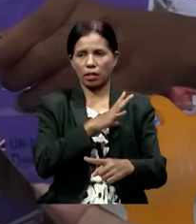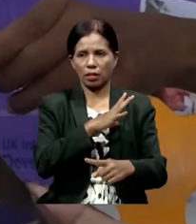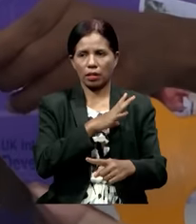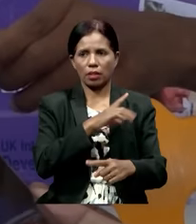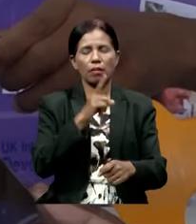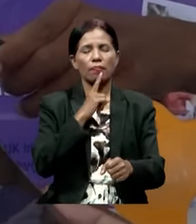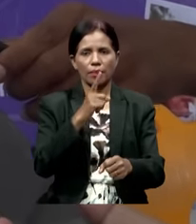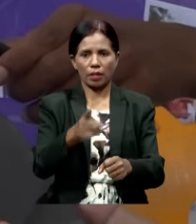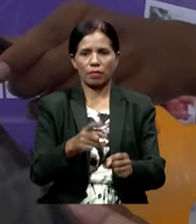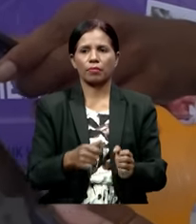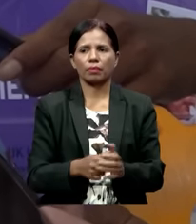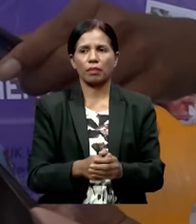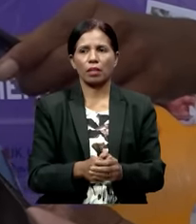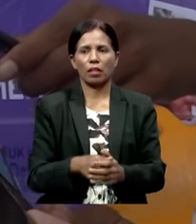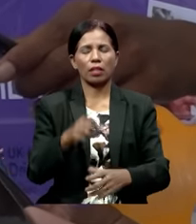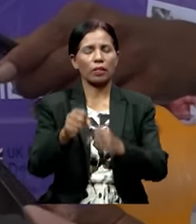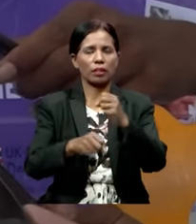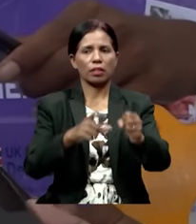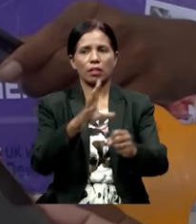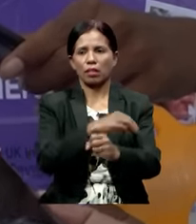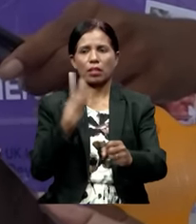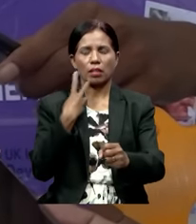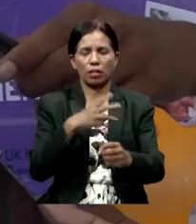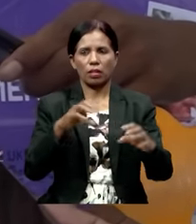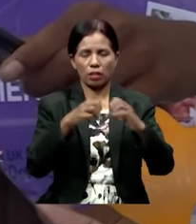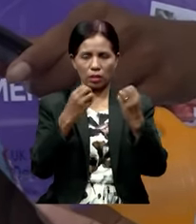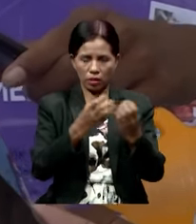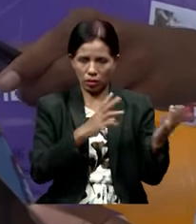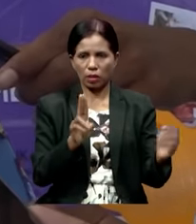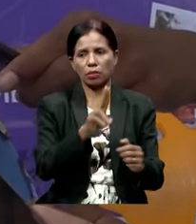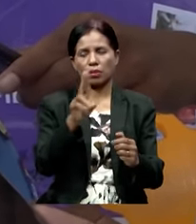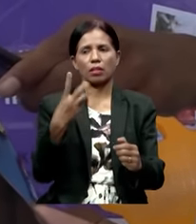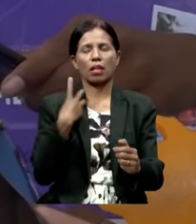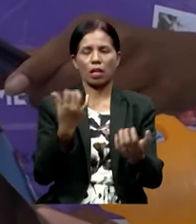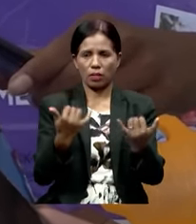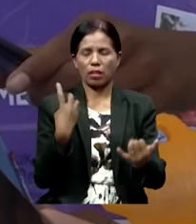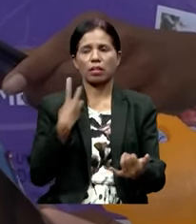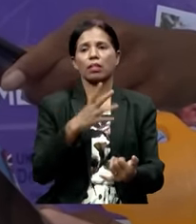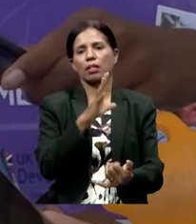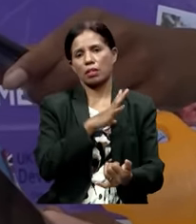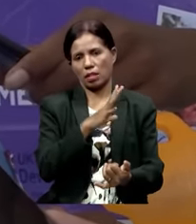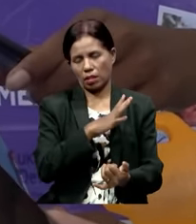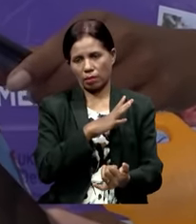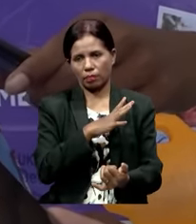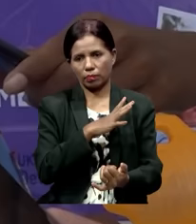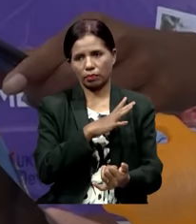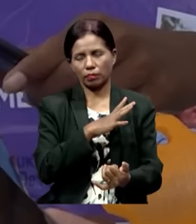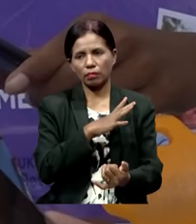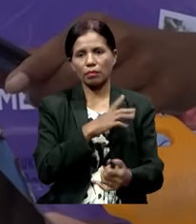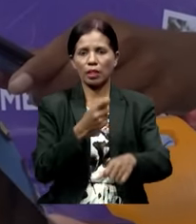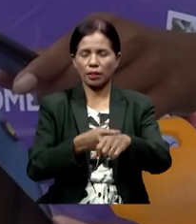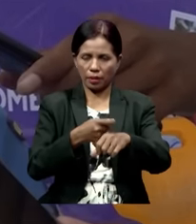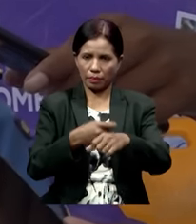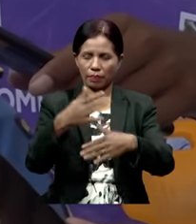orientação ba sosialis kemenangan maka orangnya saya ikut lah. Nabi awalnya kita espera kata orientasau ne ia temu